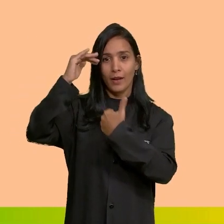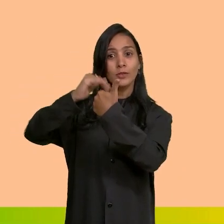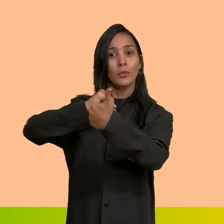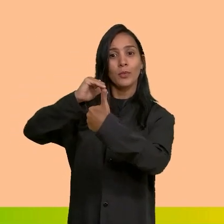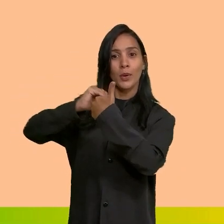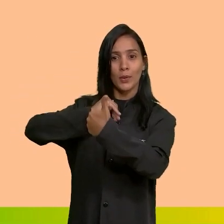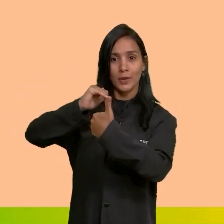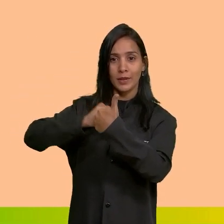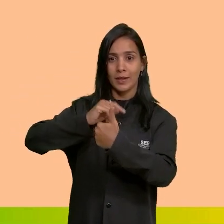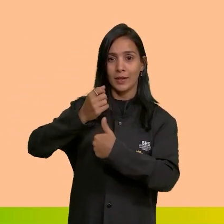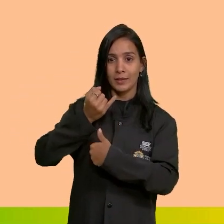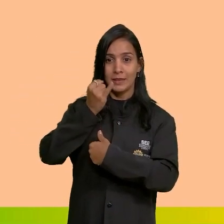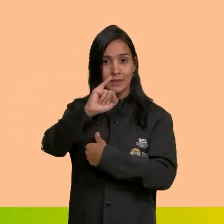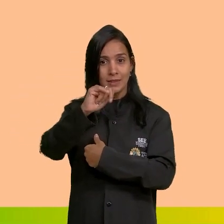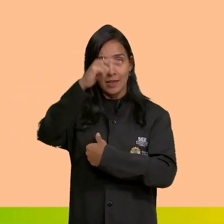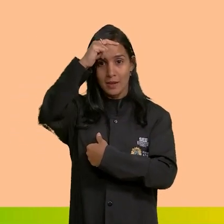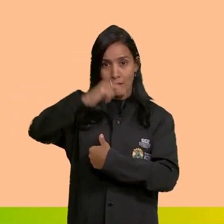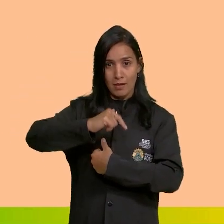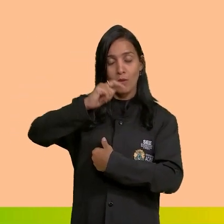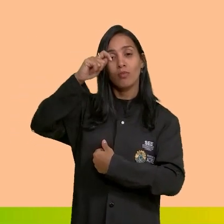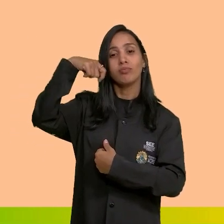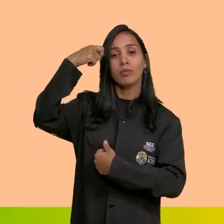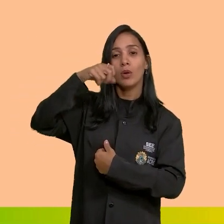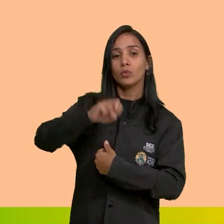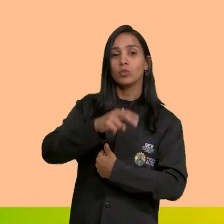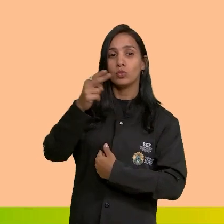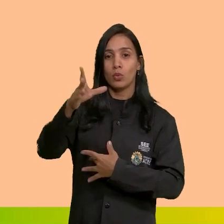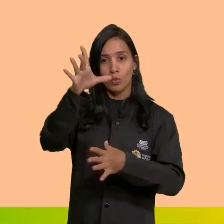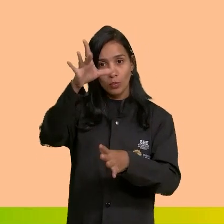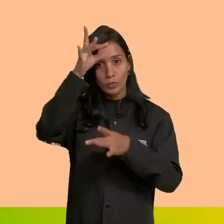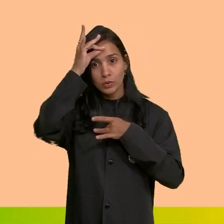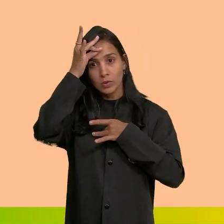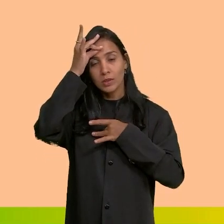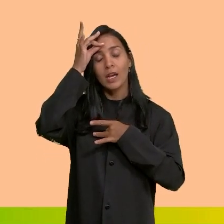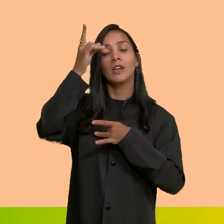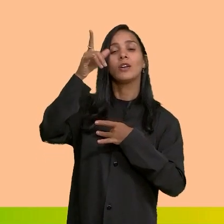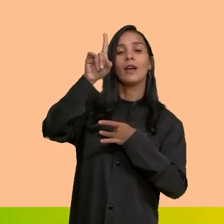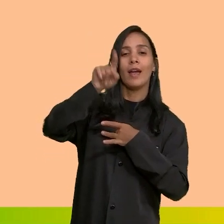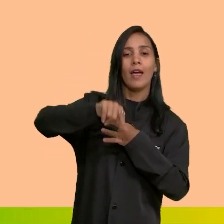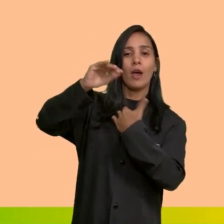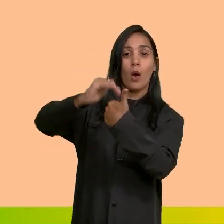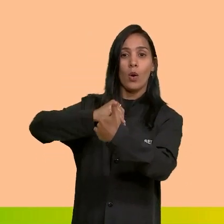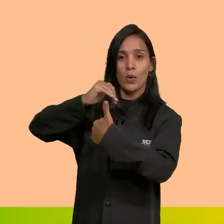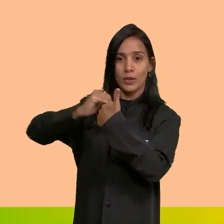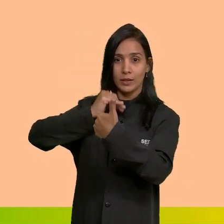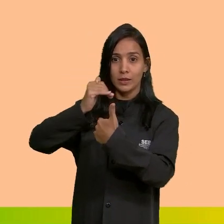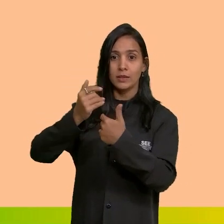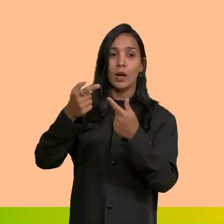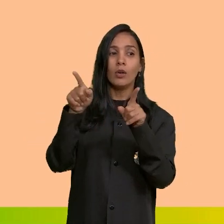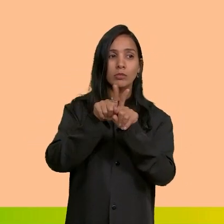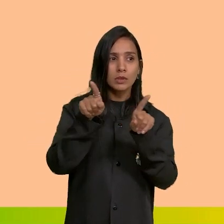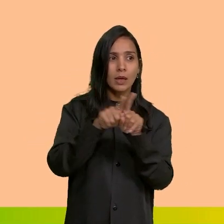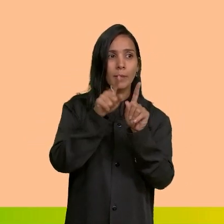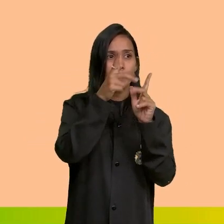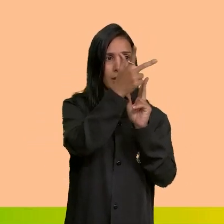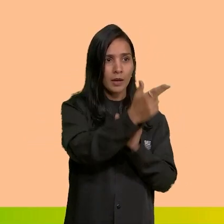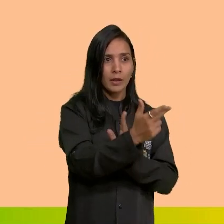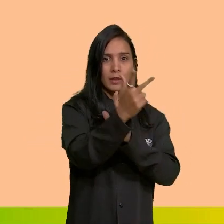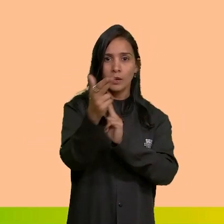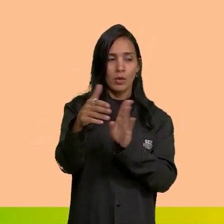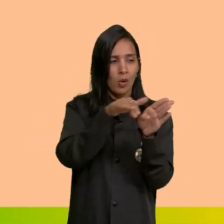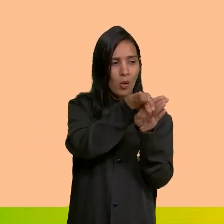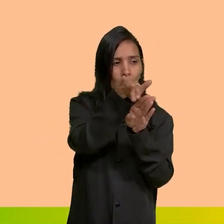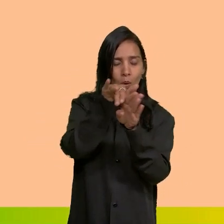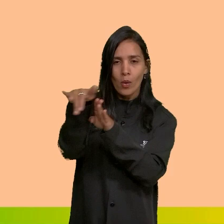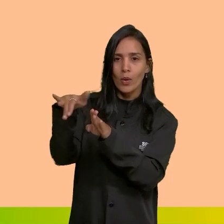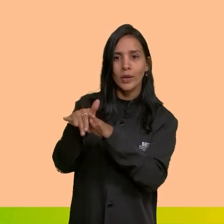na cena, o que vai estar acontecendo vão ser essas orientações. Lisístrata andando nesse cenário de um lado para o outro. Então, isso aqui